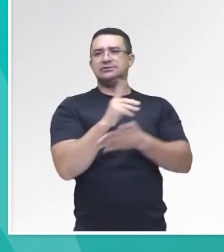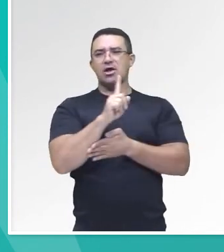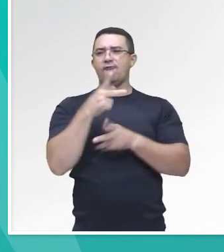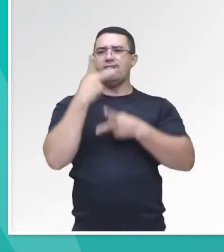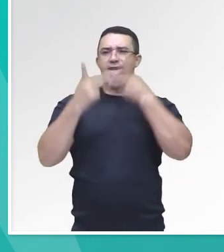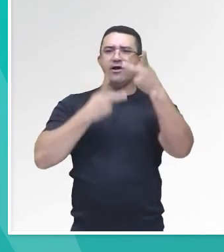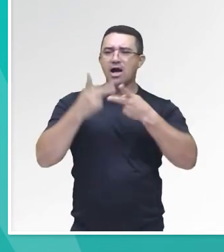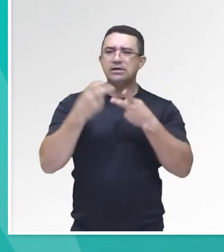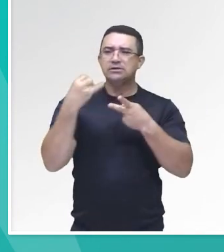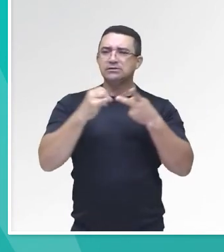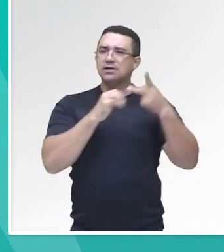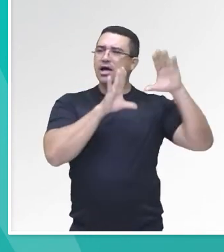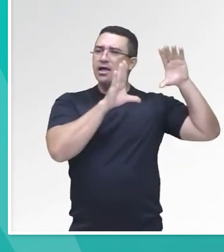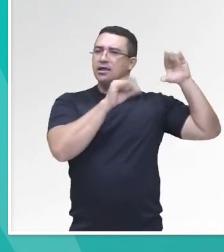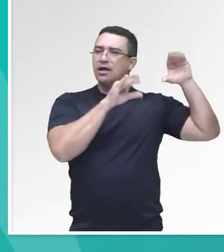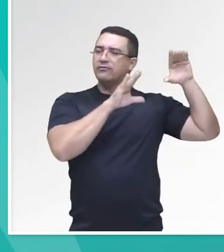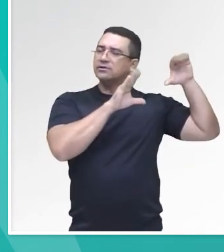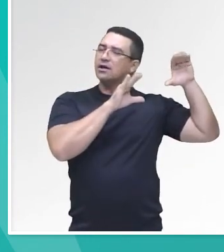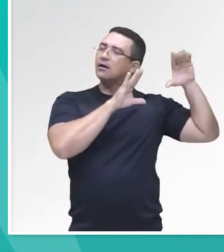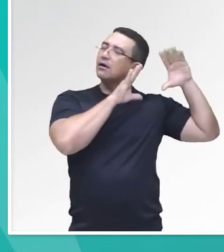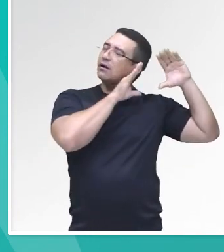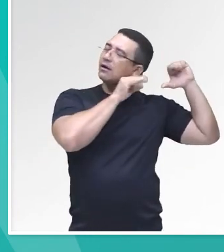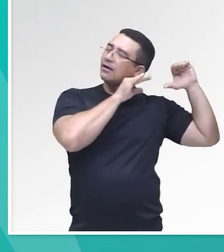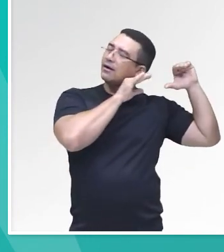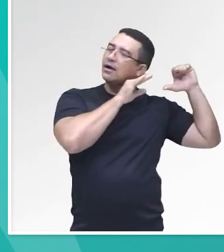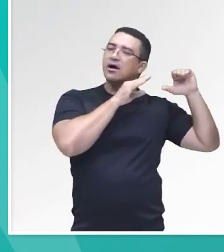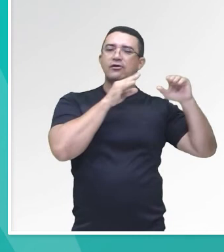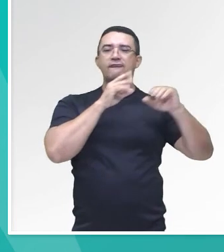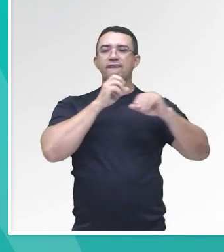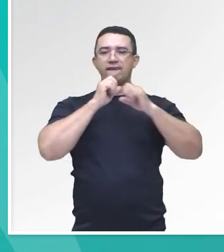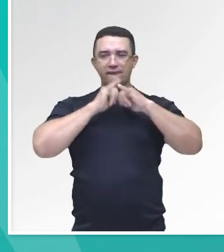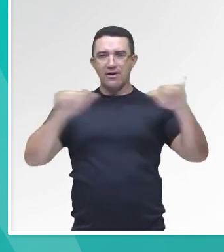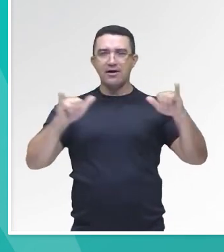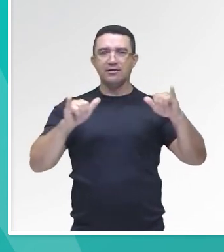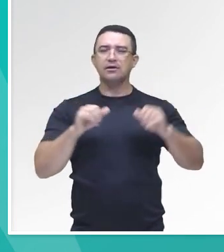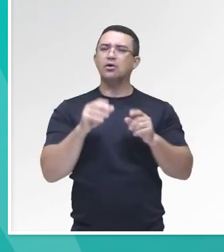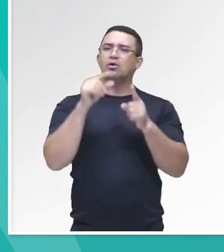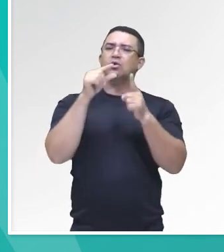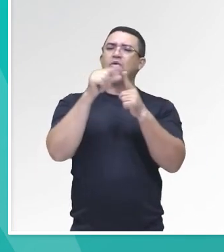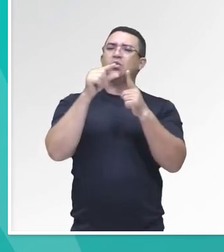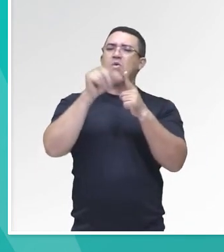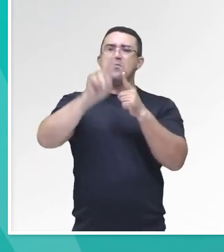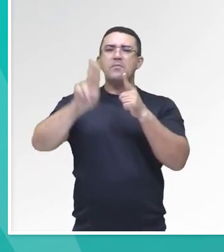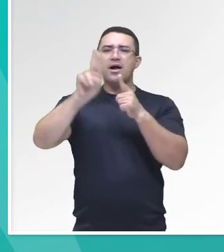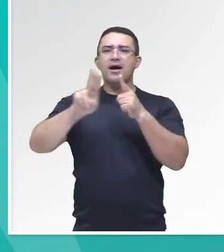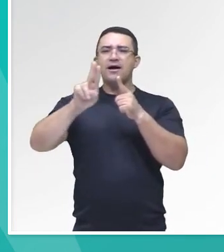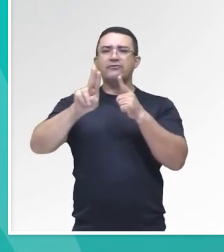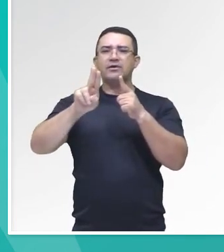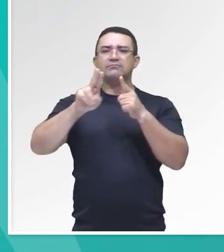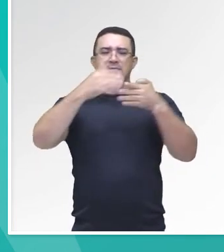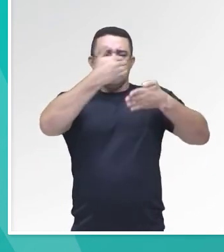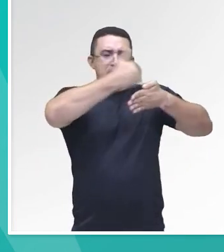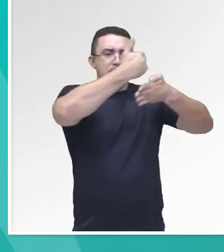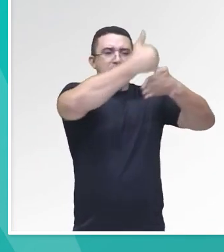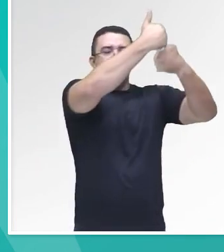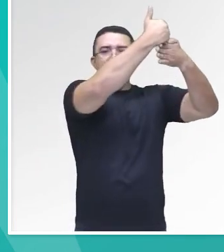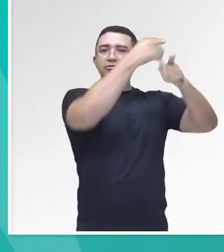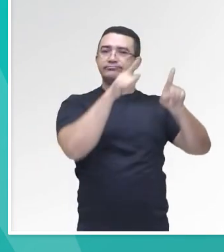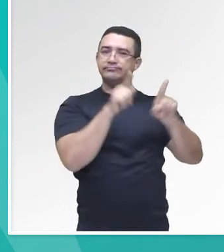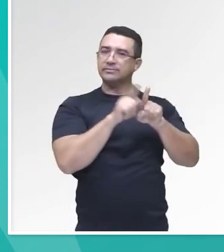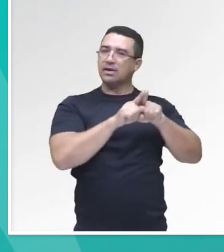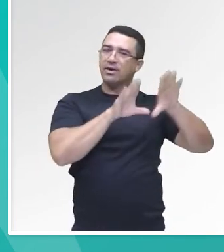travesseiro não contasse. Então, veja que utiliza a palavra paredes e travesseiro, dando uma